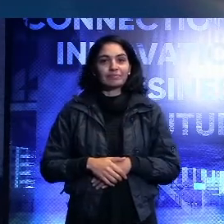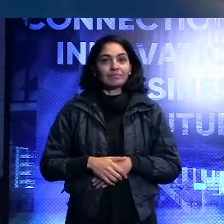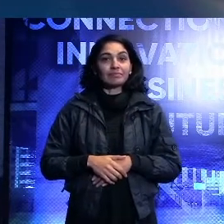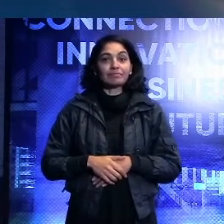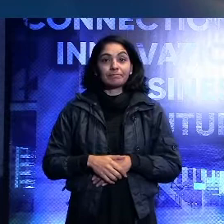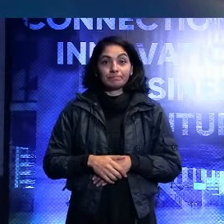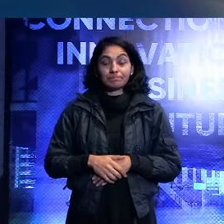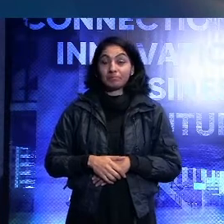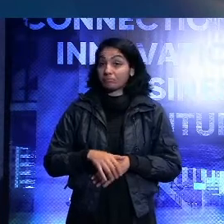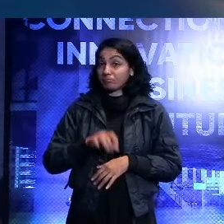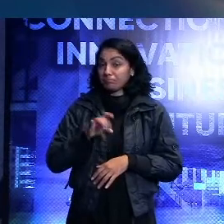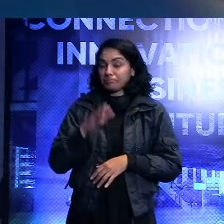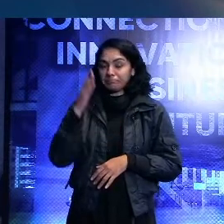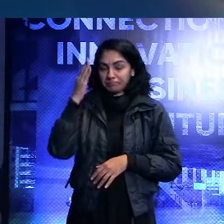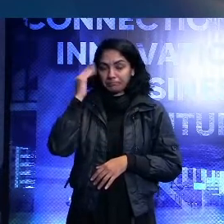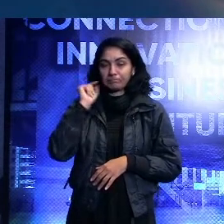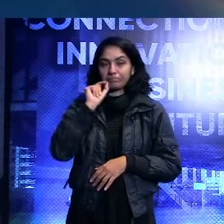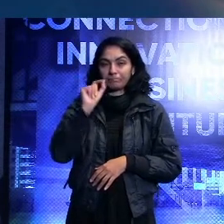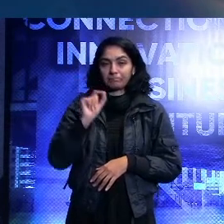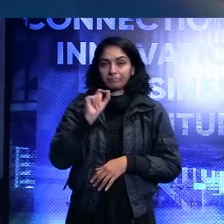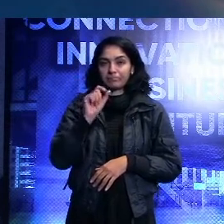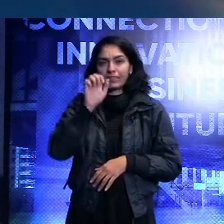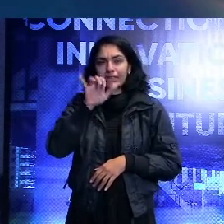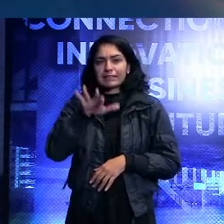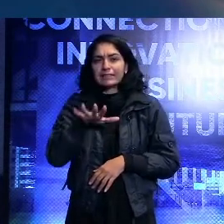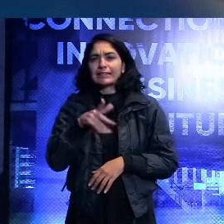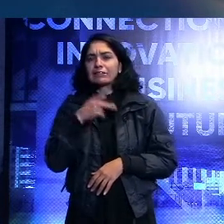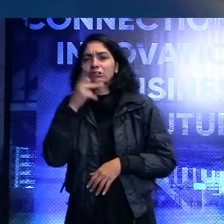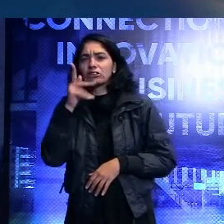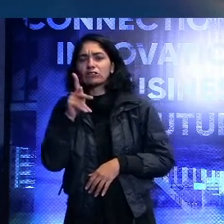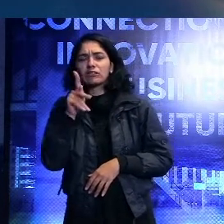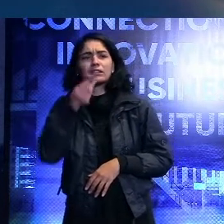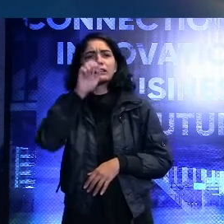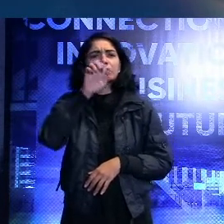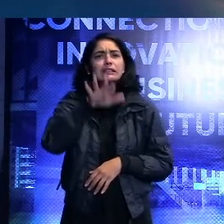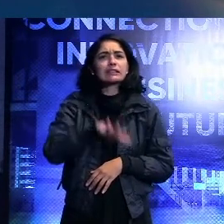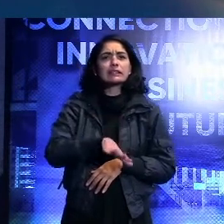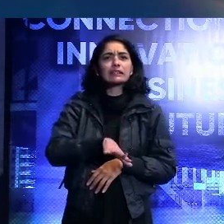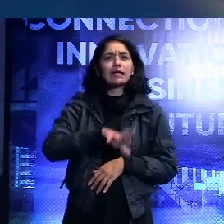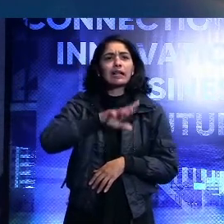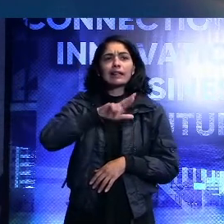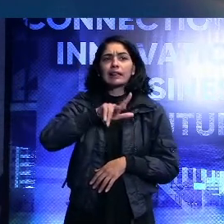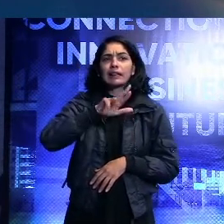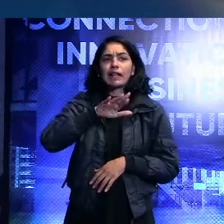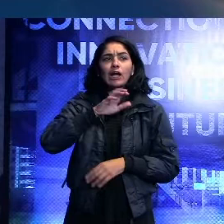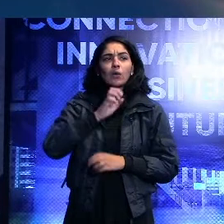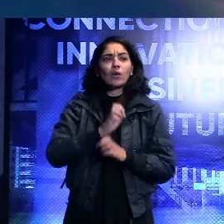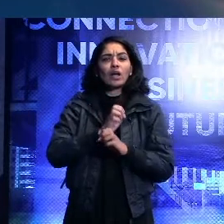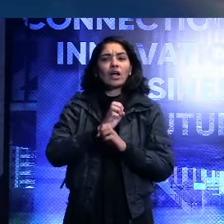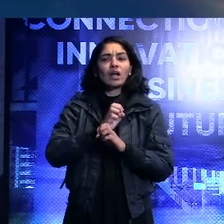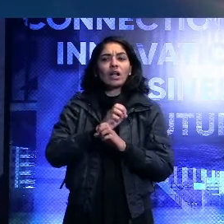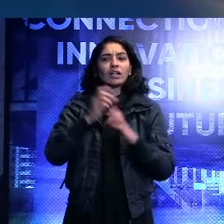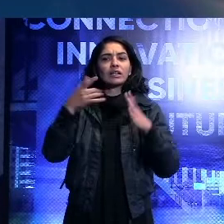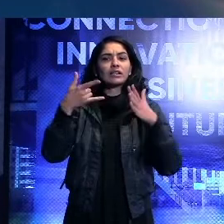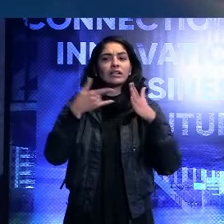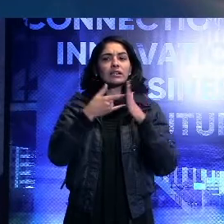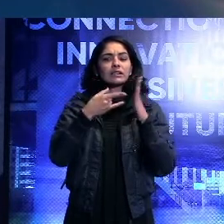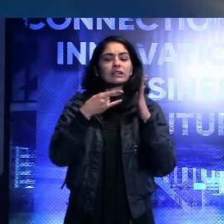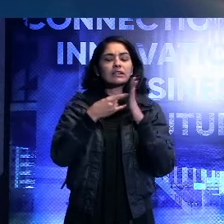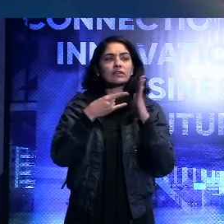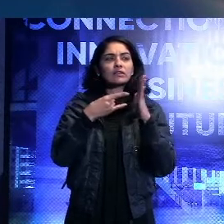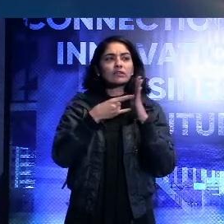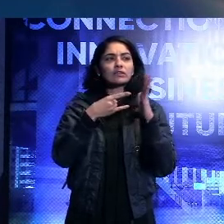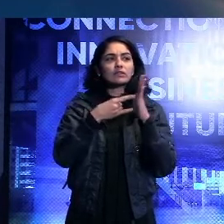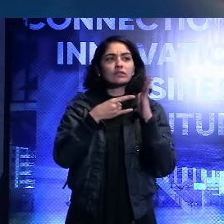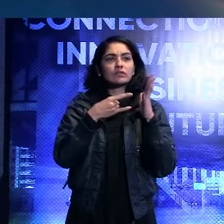Só para saber aqui para quem eu estou falando, quem aqui não é desenvolvedor? Só tem dev, bom